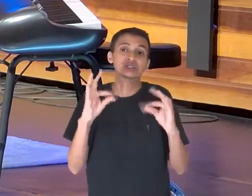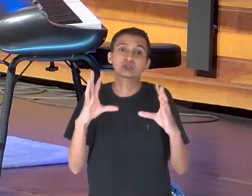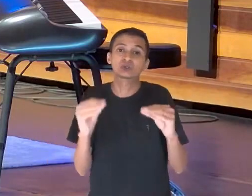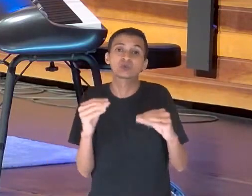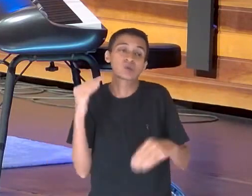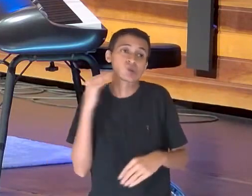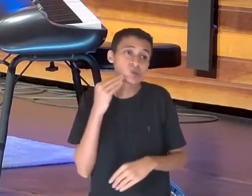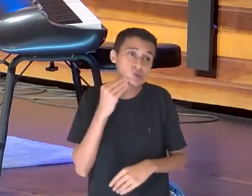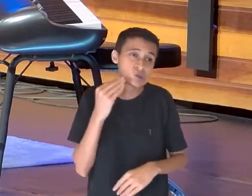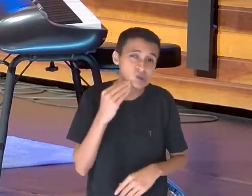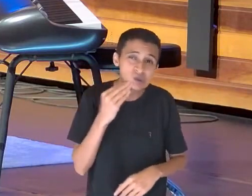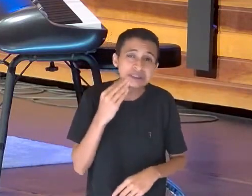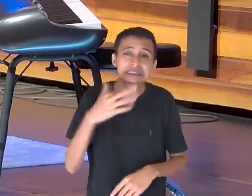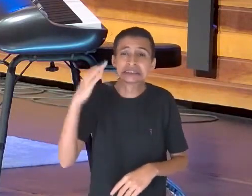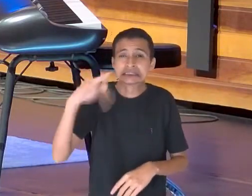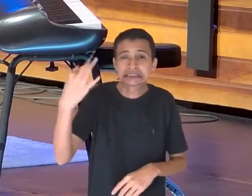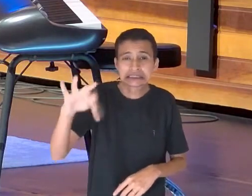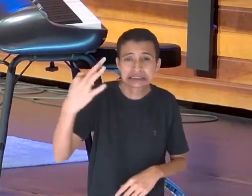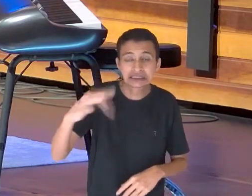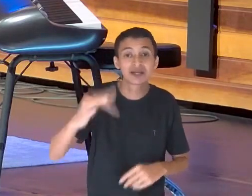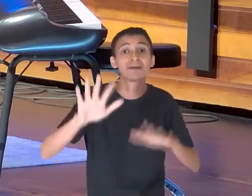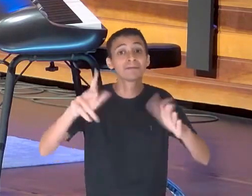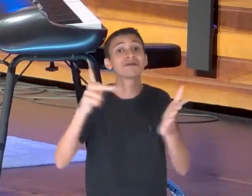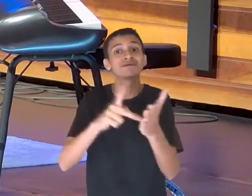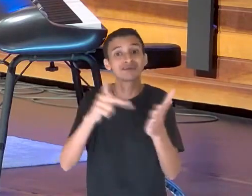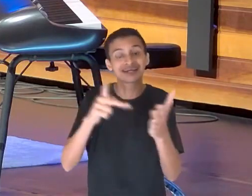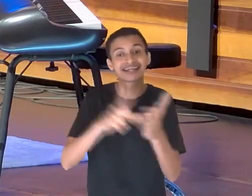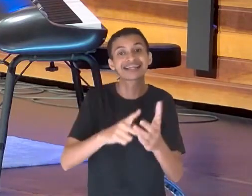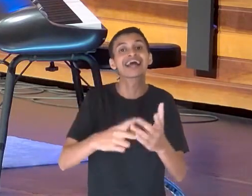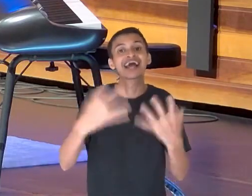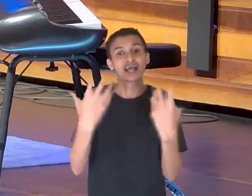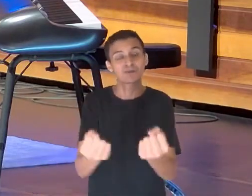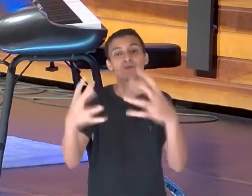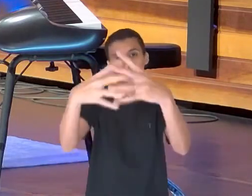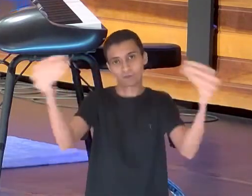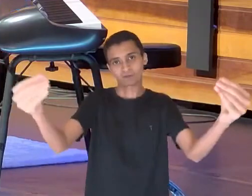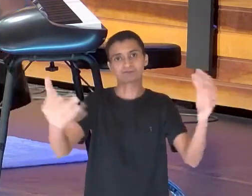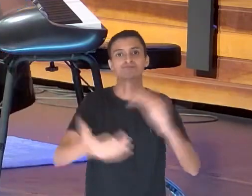doendo. Aí é que você está sendo colocado certo.